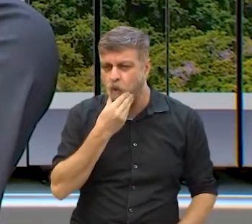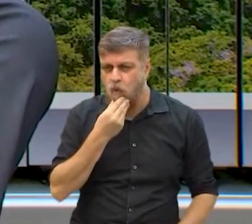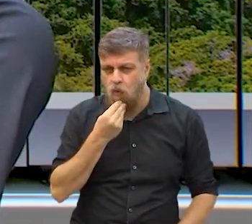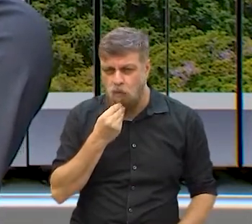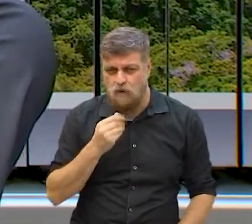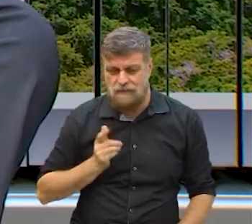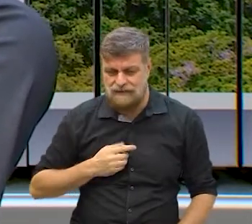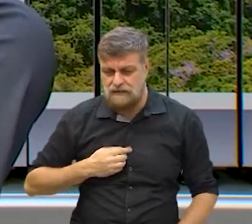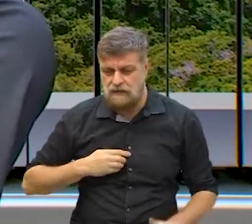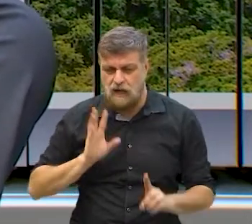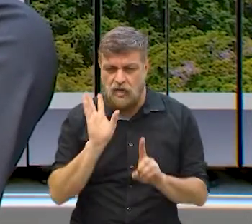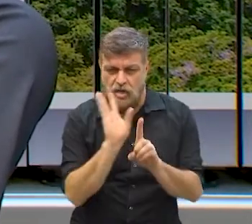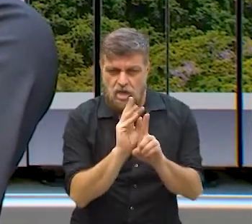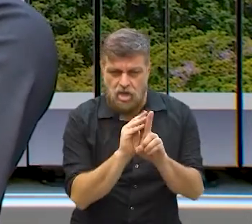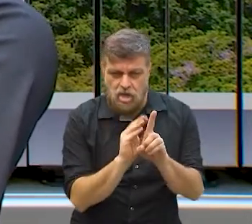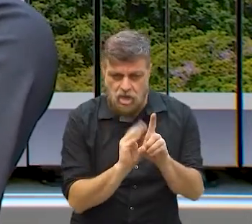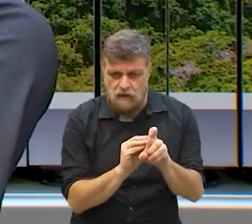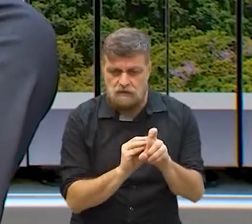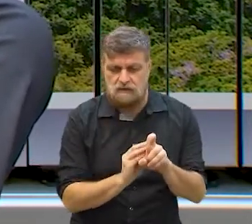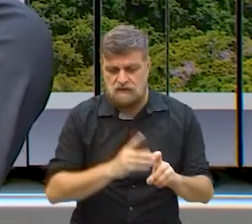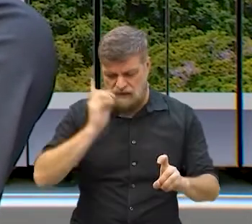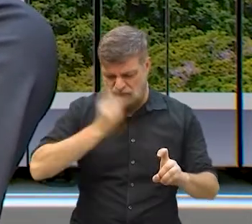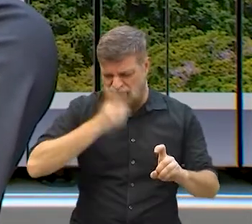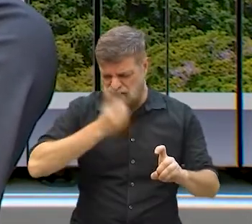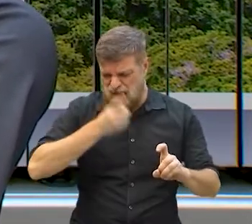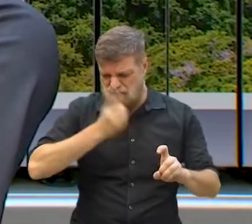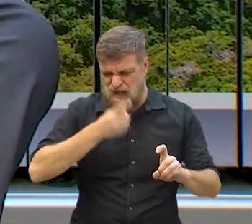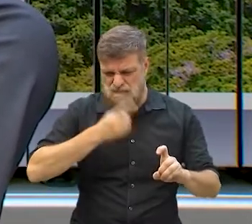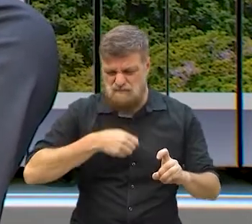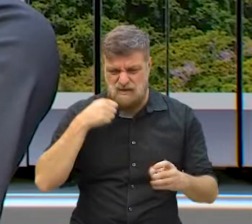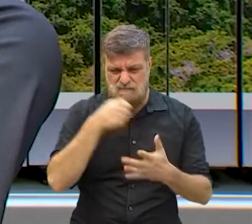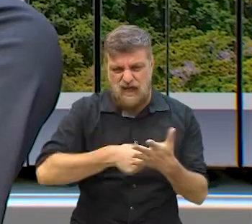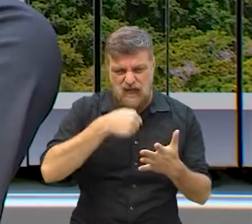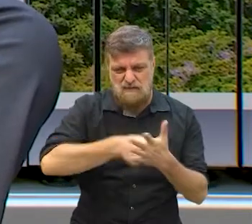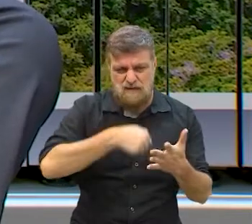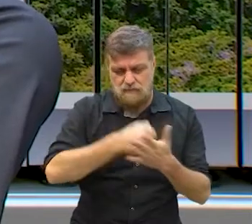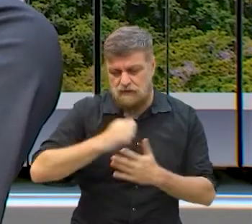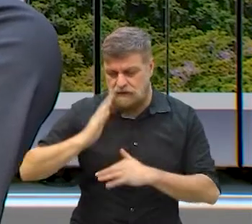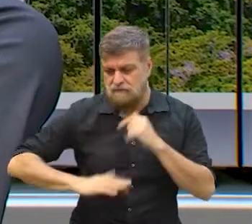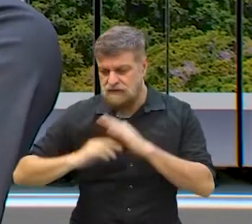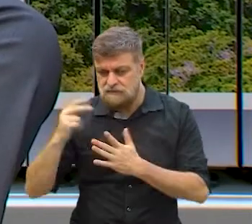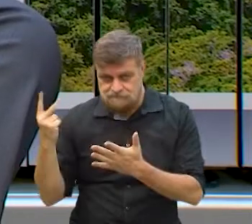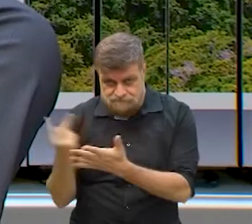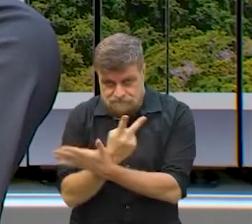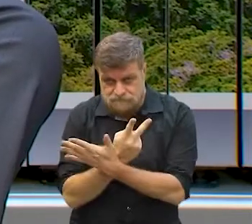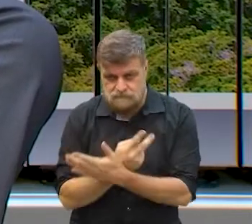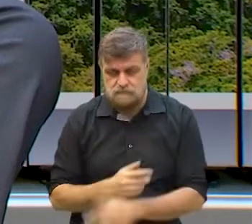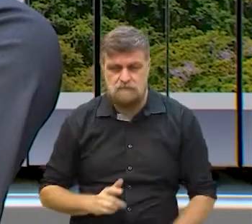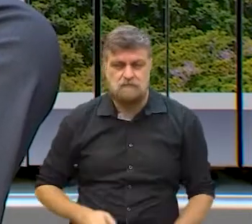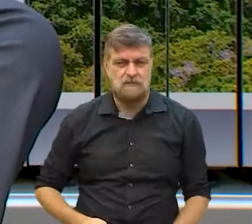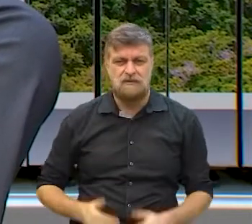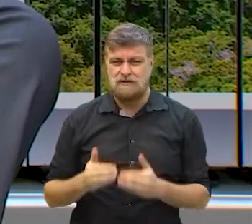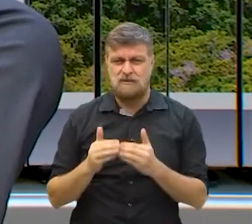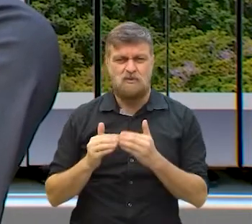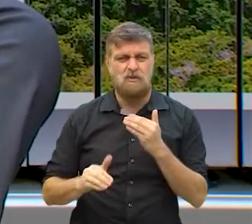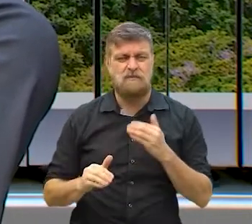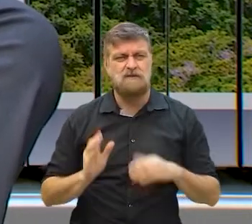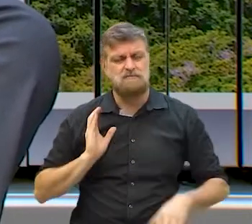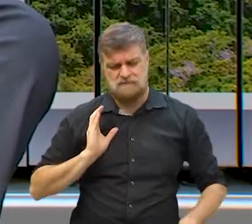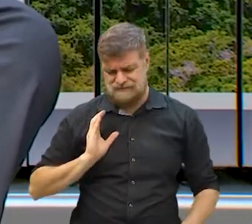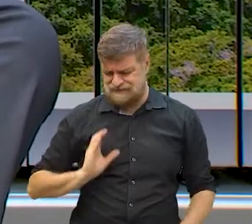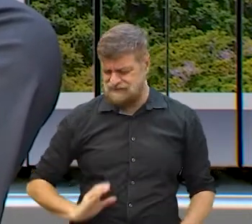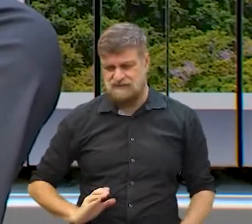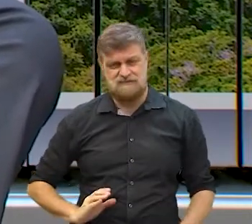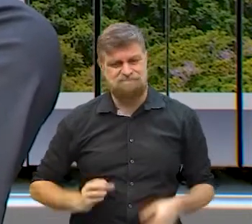criança, do homem, às vezes, abusando ou sendo arbitrário nas suas ações, nas suas medidas, isso não